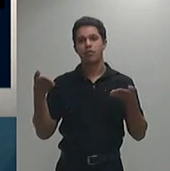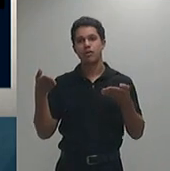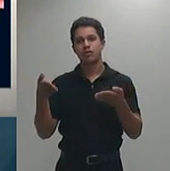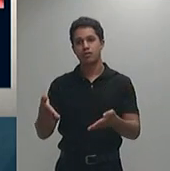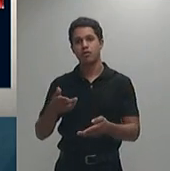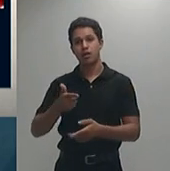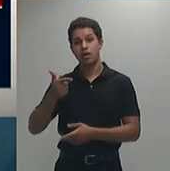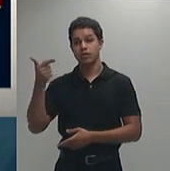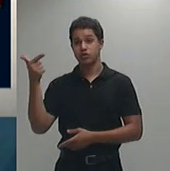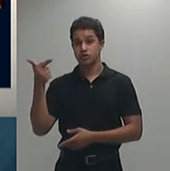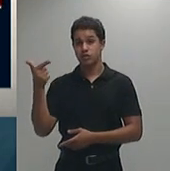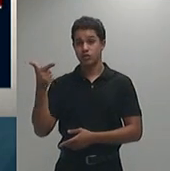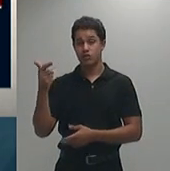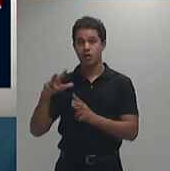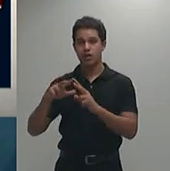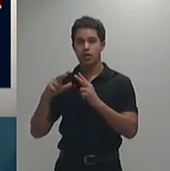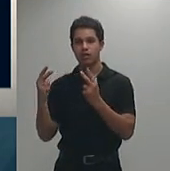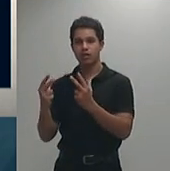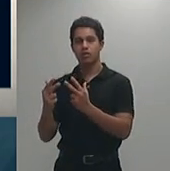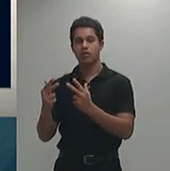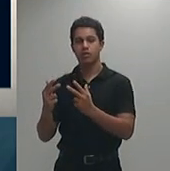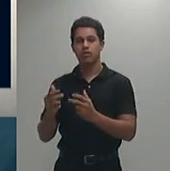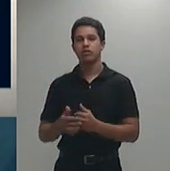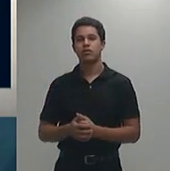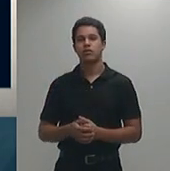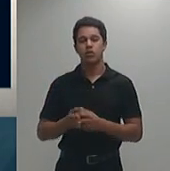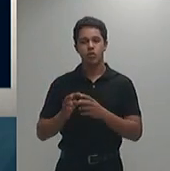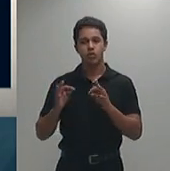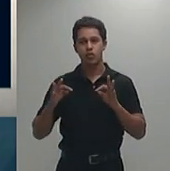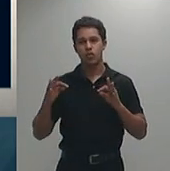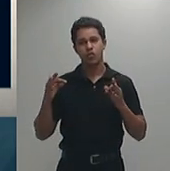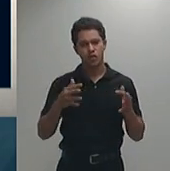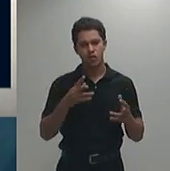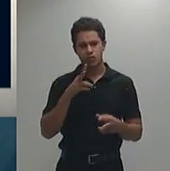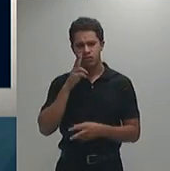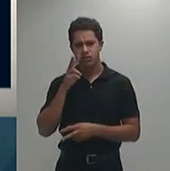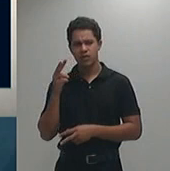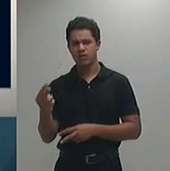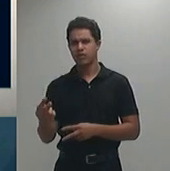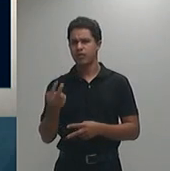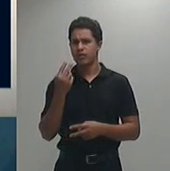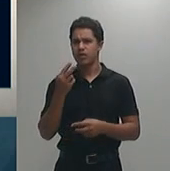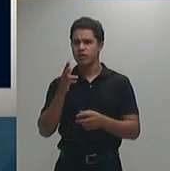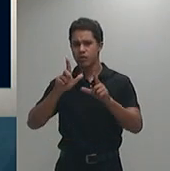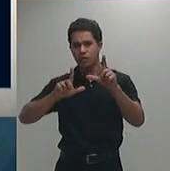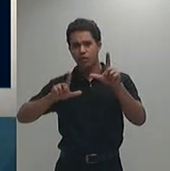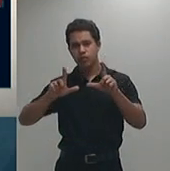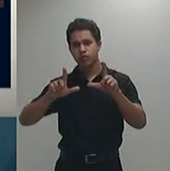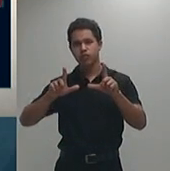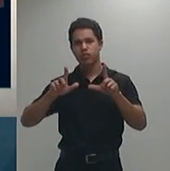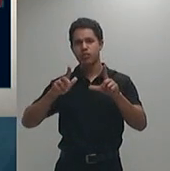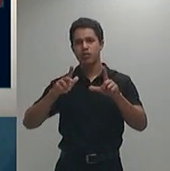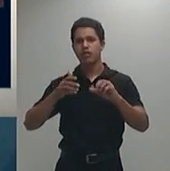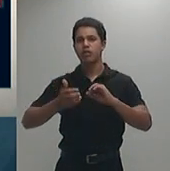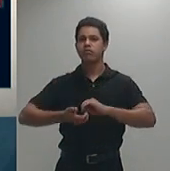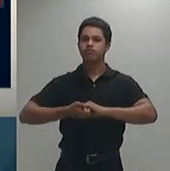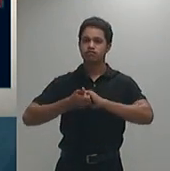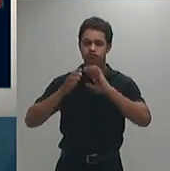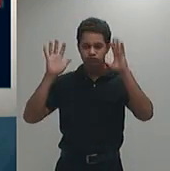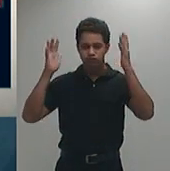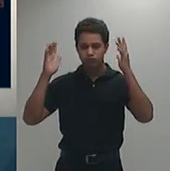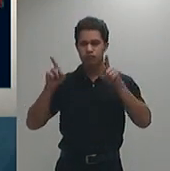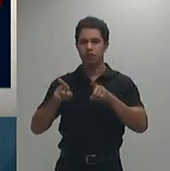segunda seção a todos que eu vejo aqui pela tela saúde também